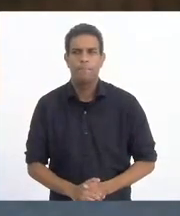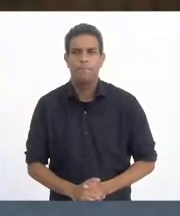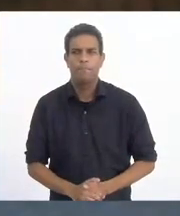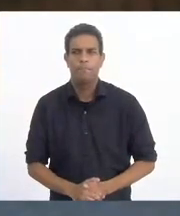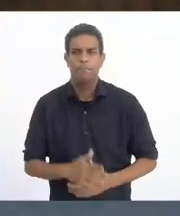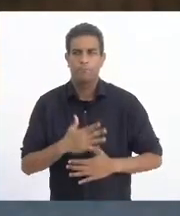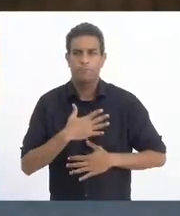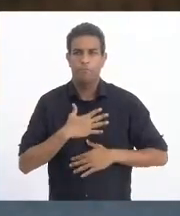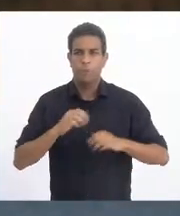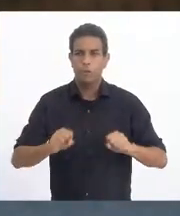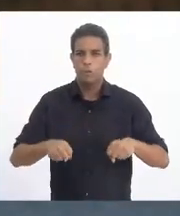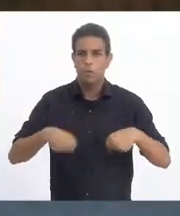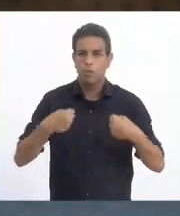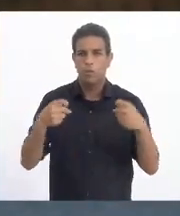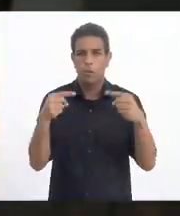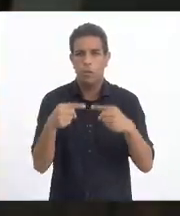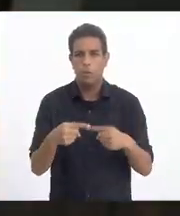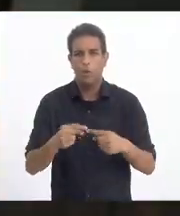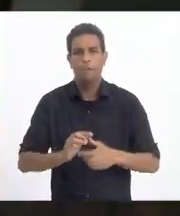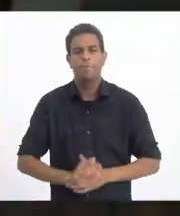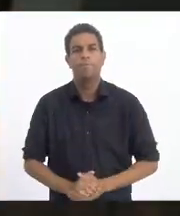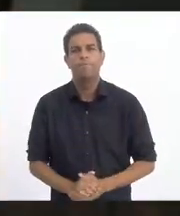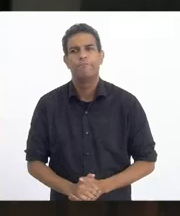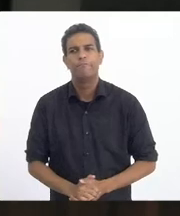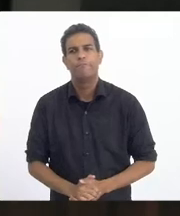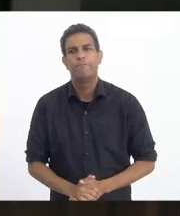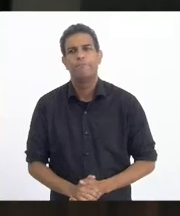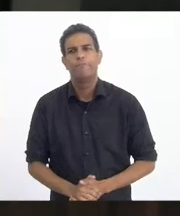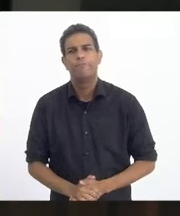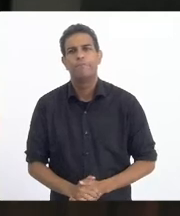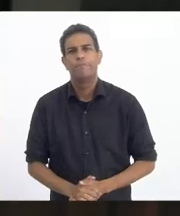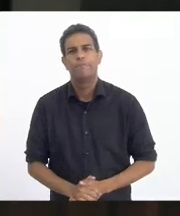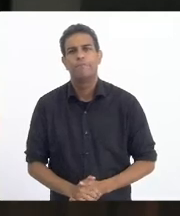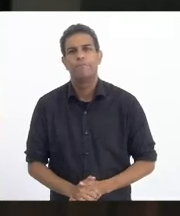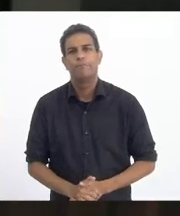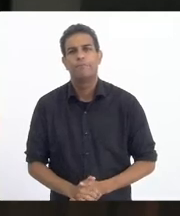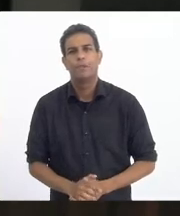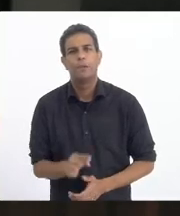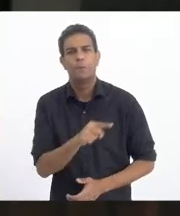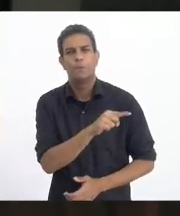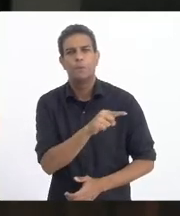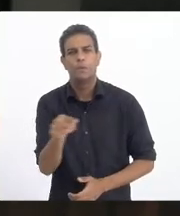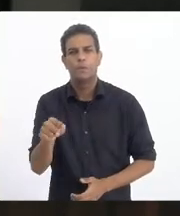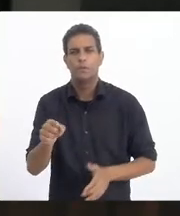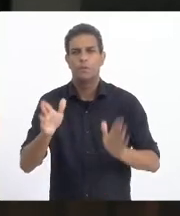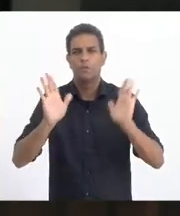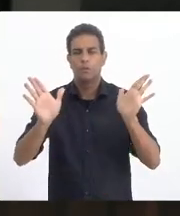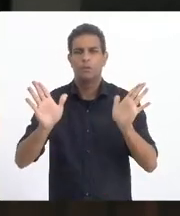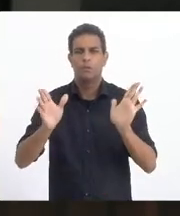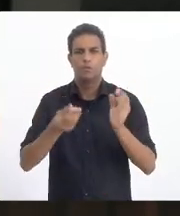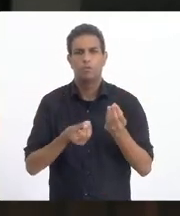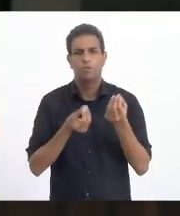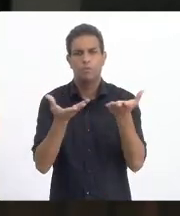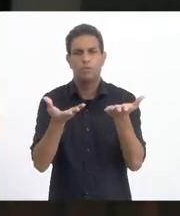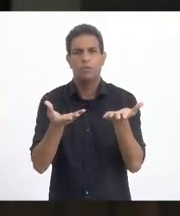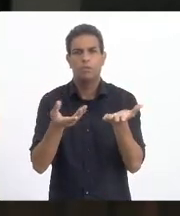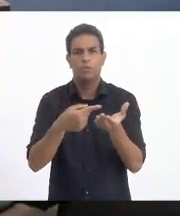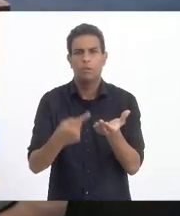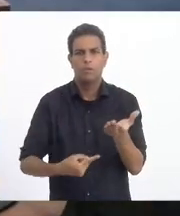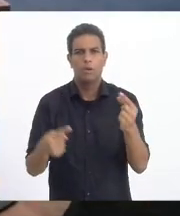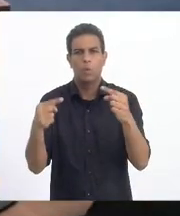Meu posicionamento. Ok? E se puder me entregar algum material, eu agradeço. Pode, por